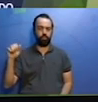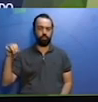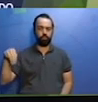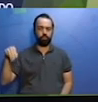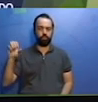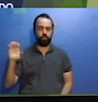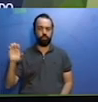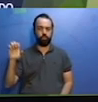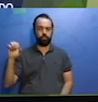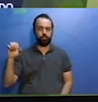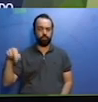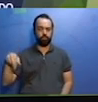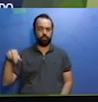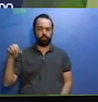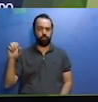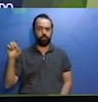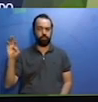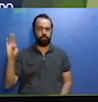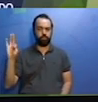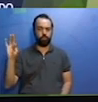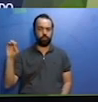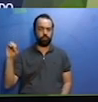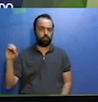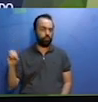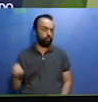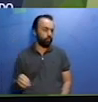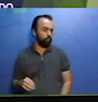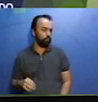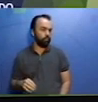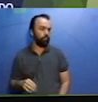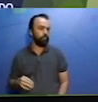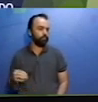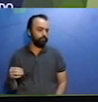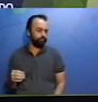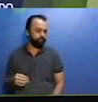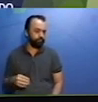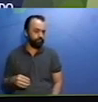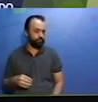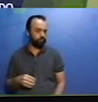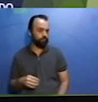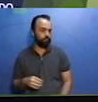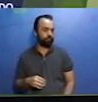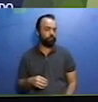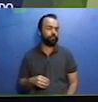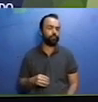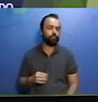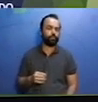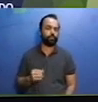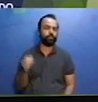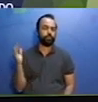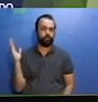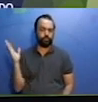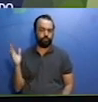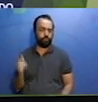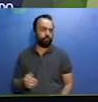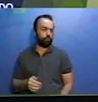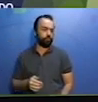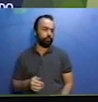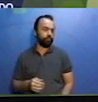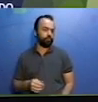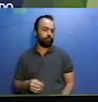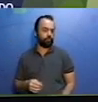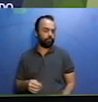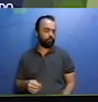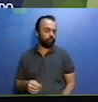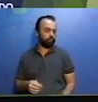E depois a gente tem os mesmos equipamentos, o condensador, que vai fazer a separação do vapor